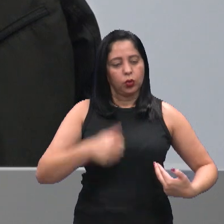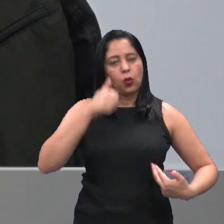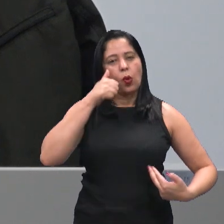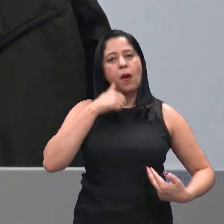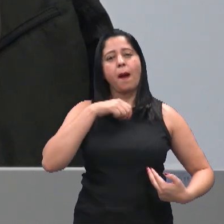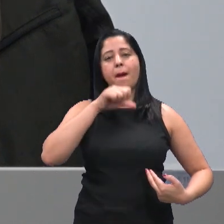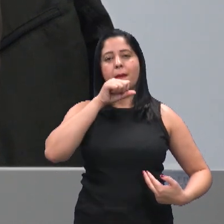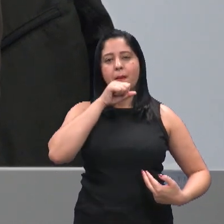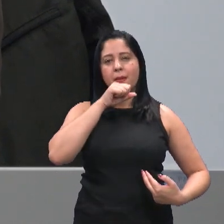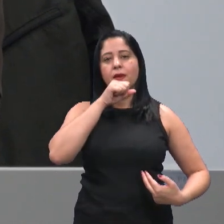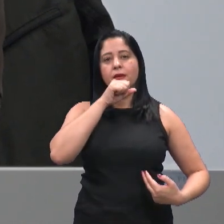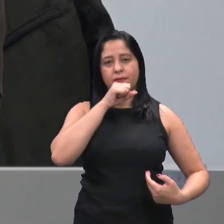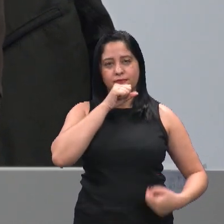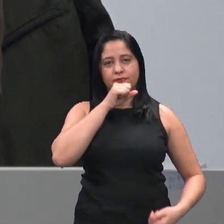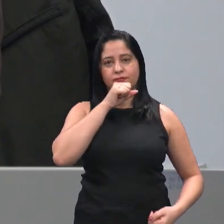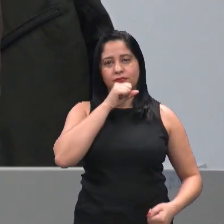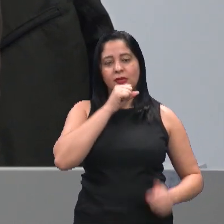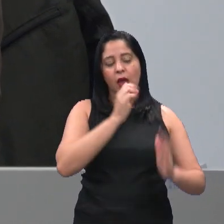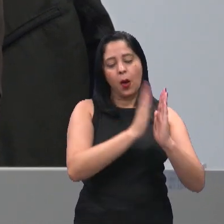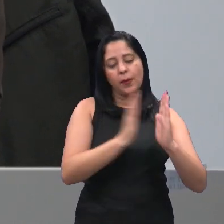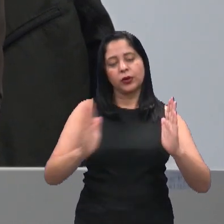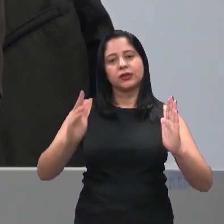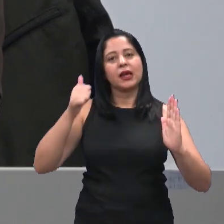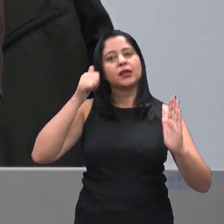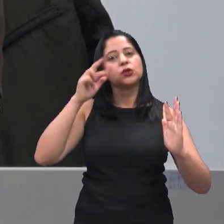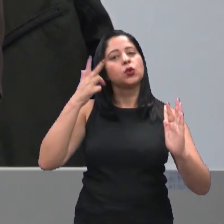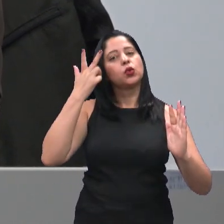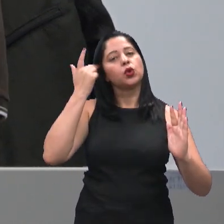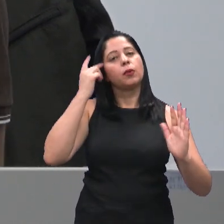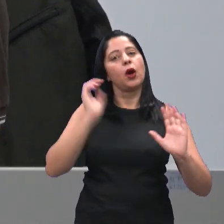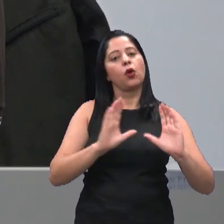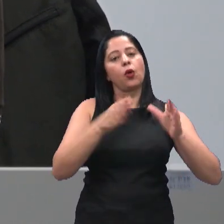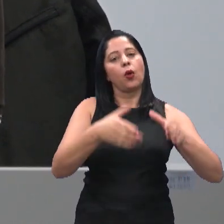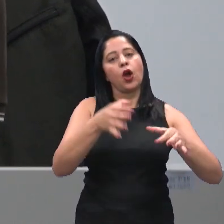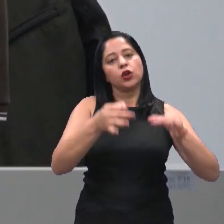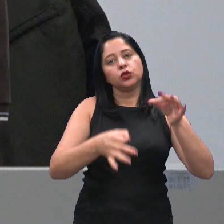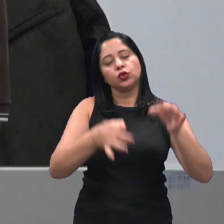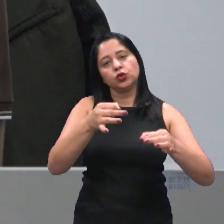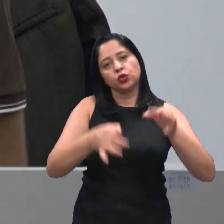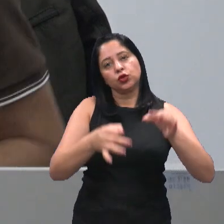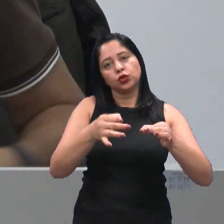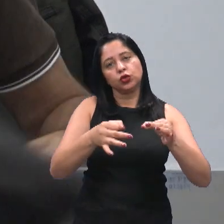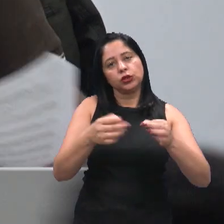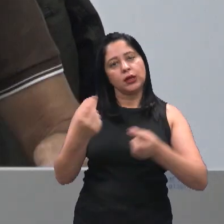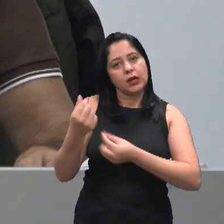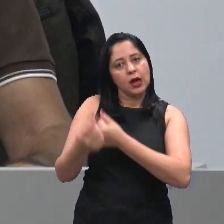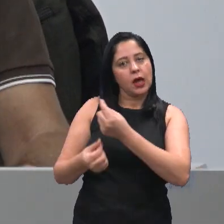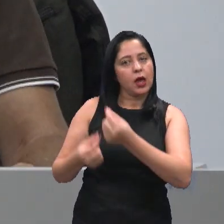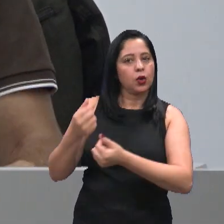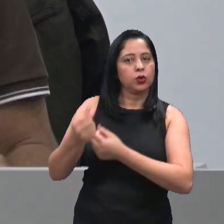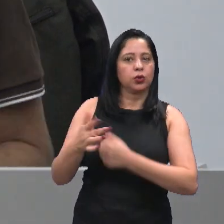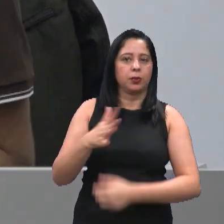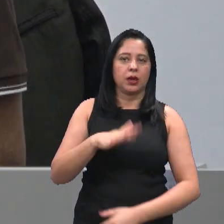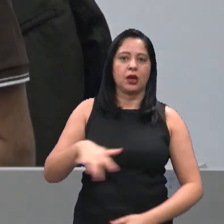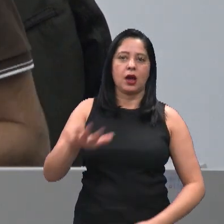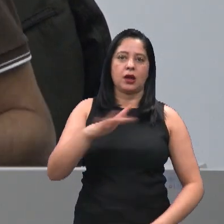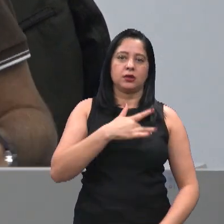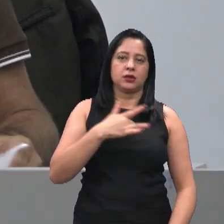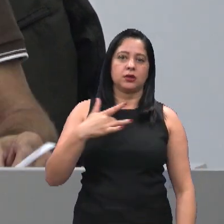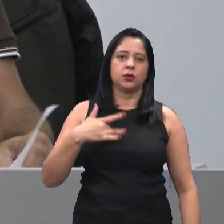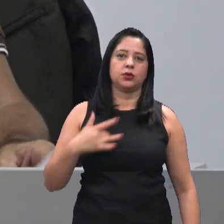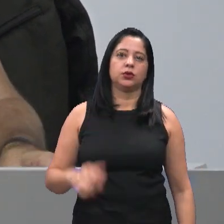José dos Campos, rito ordinário, comissões, Justiça, Economia e Saúde.